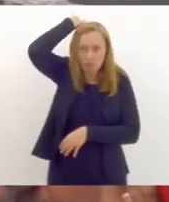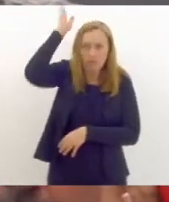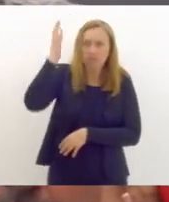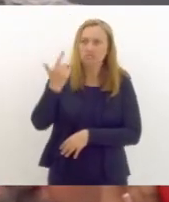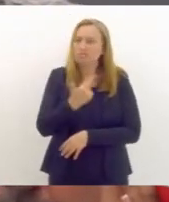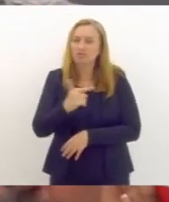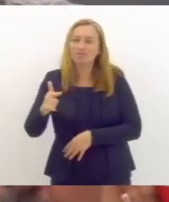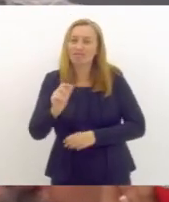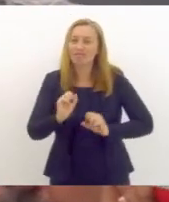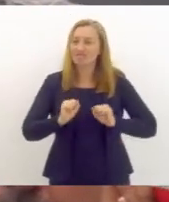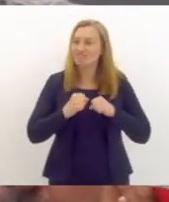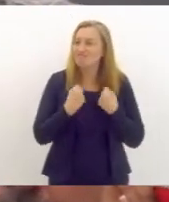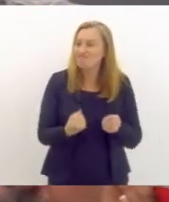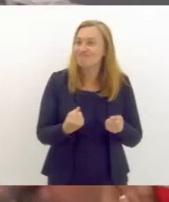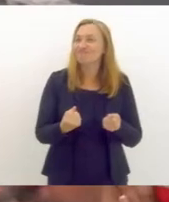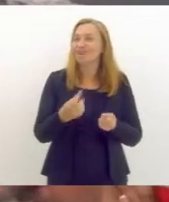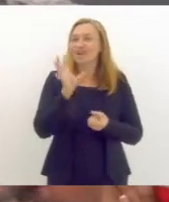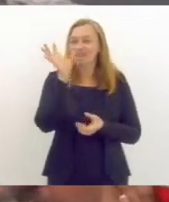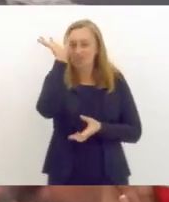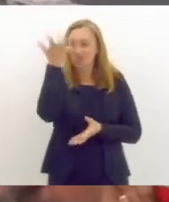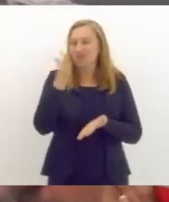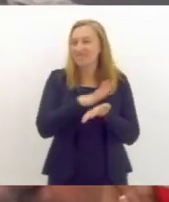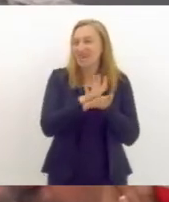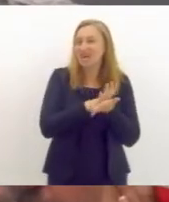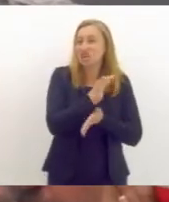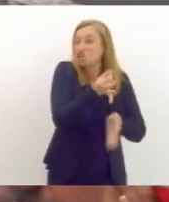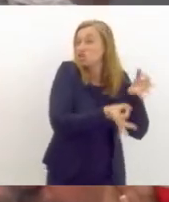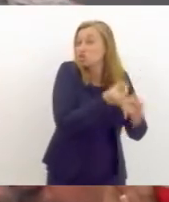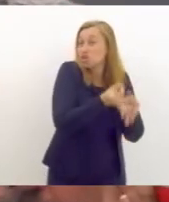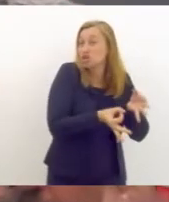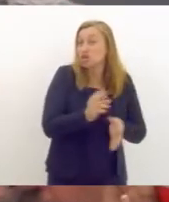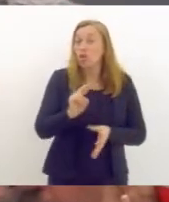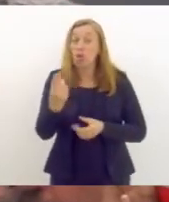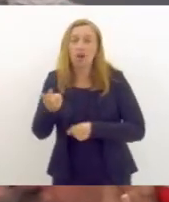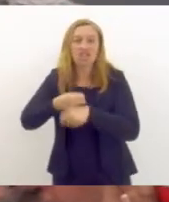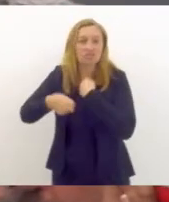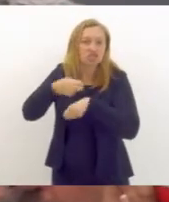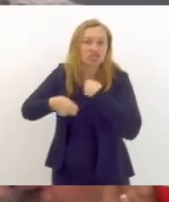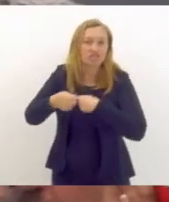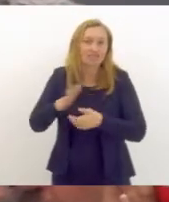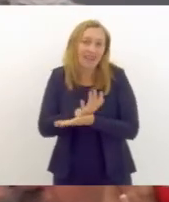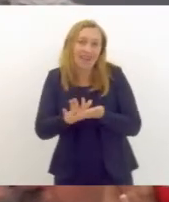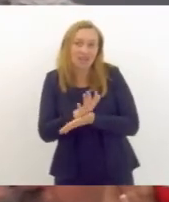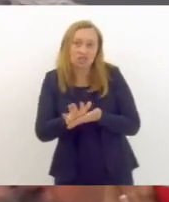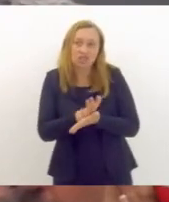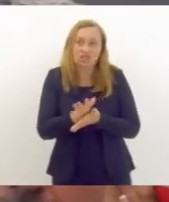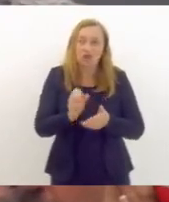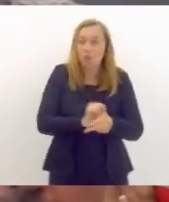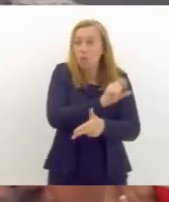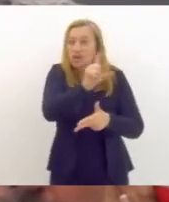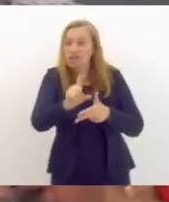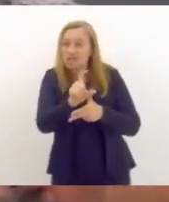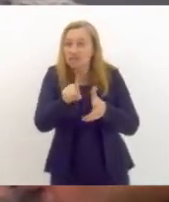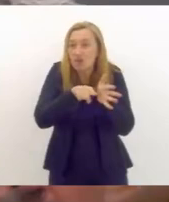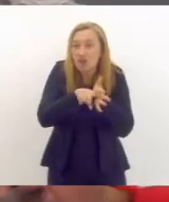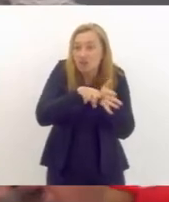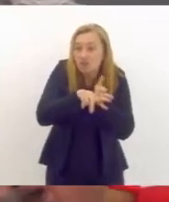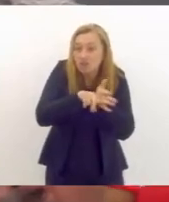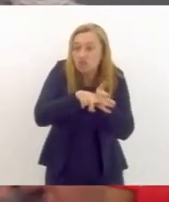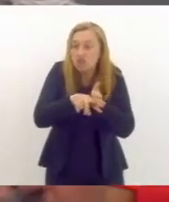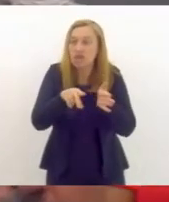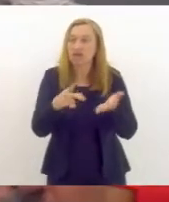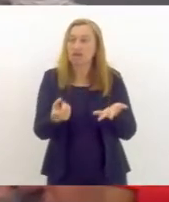predisposição resolver o problema seja ela jurídica seja ela administrativa o Executivo é fiscalizado pelo